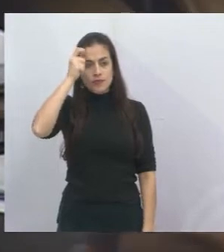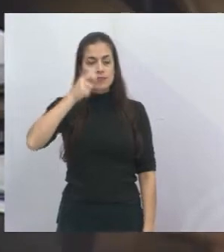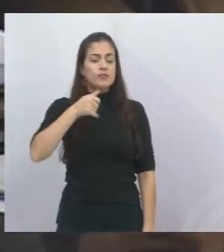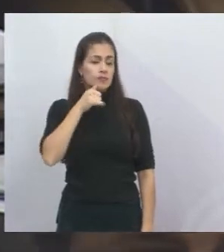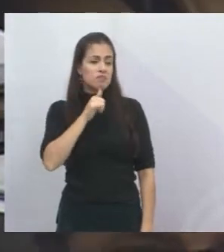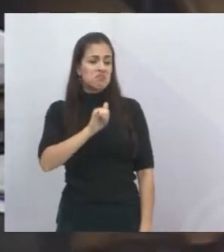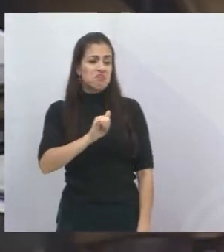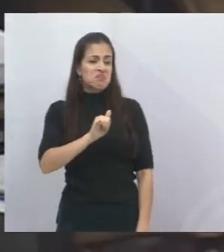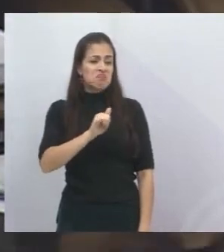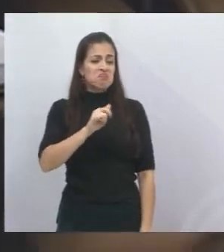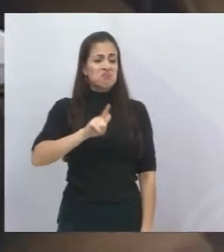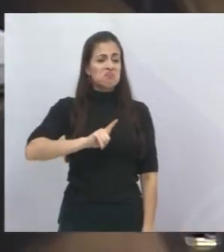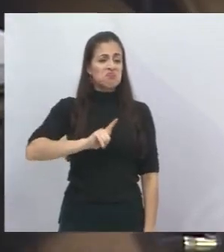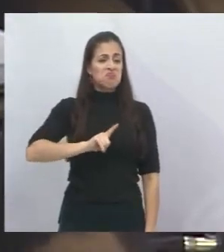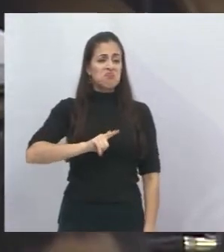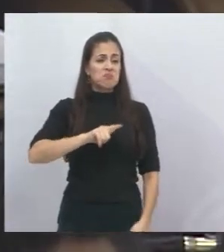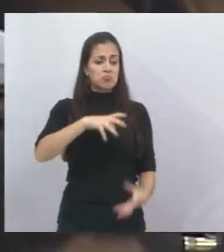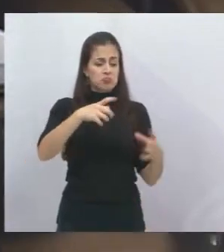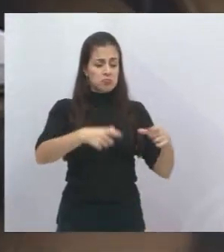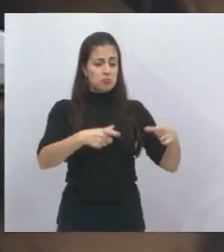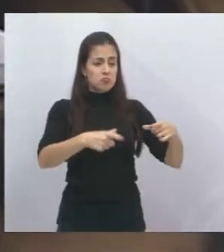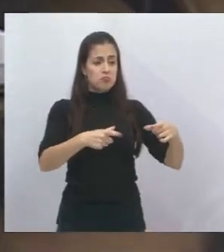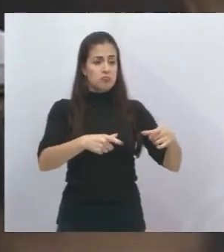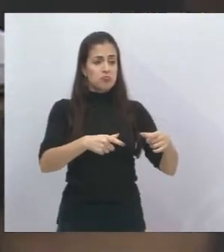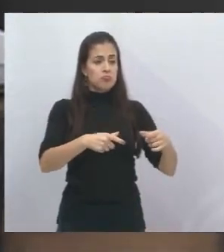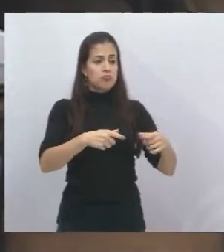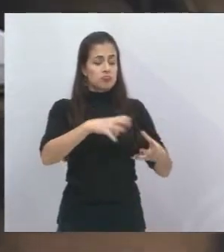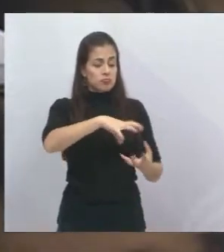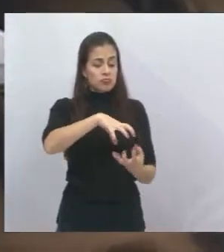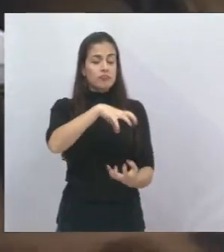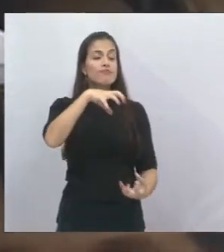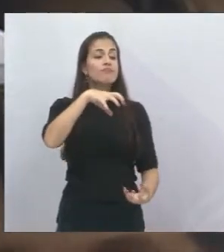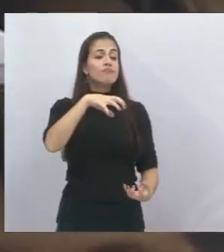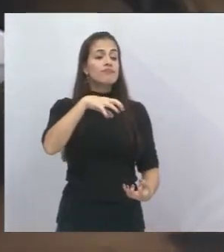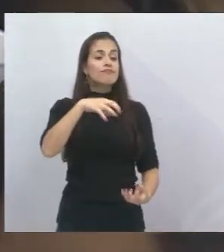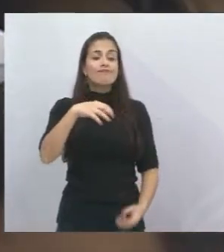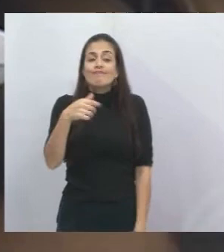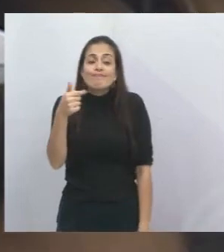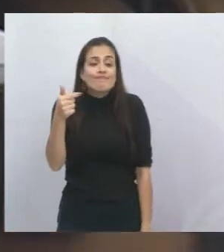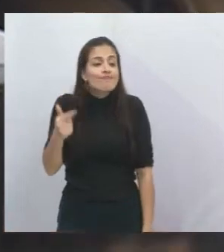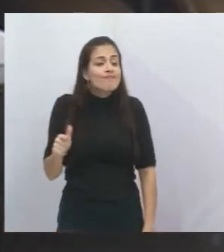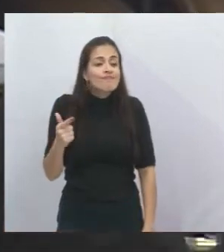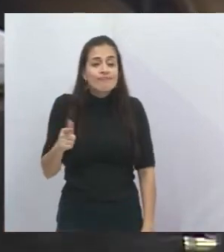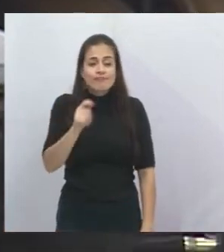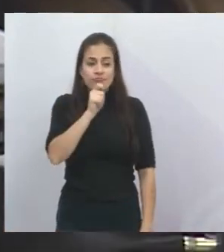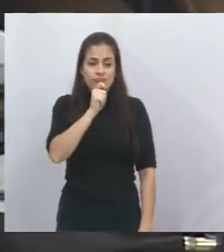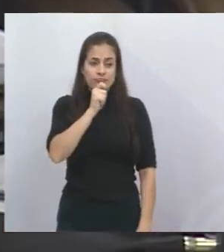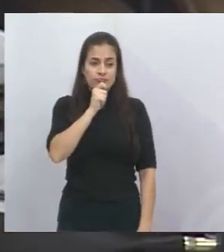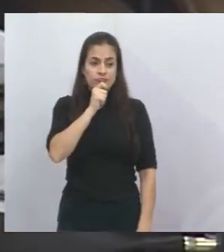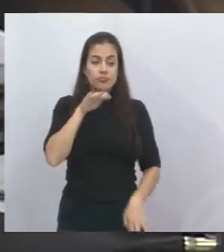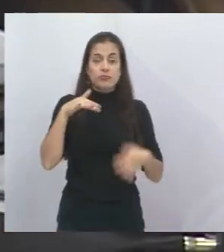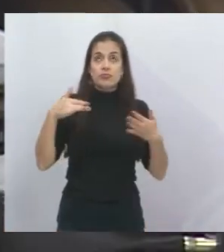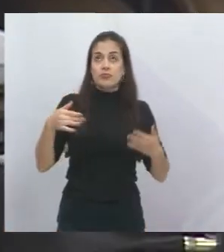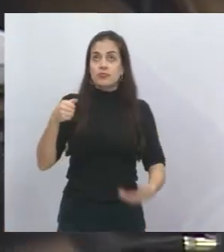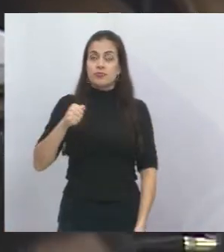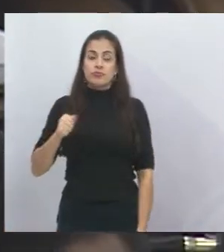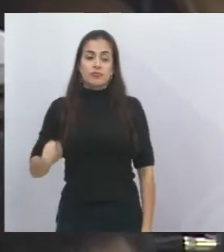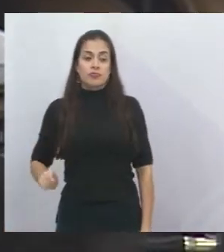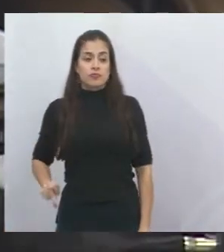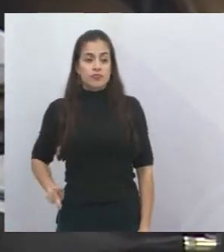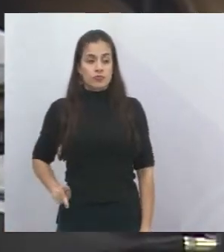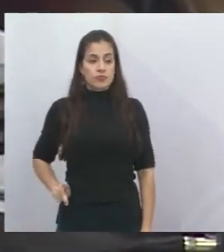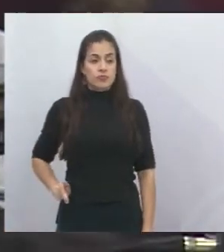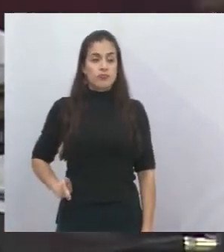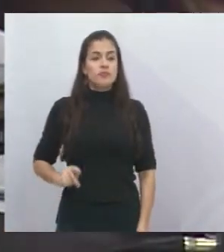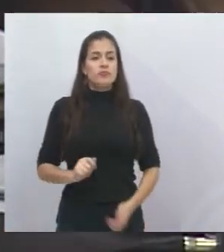idoso. E até agora nada. Então, assim, o aposentado vai deixar de pagar o convênio, que ele tanto preserva